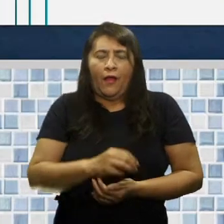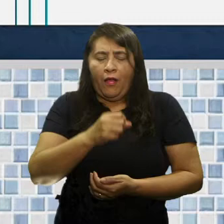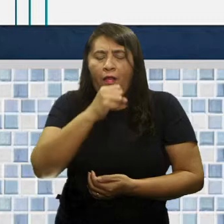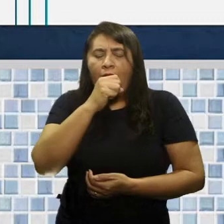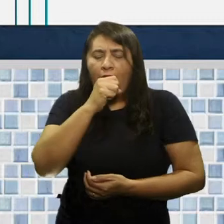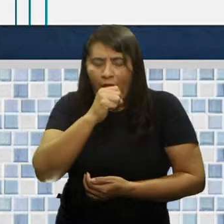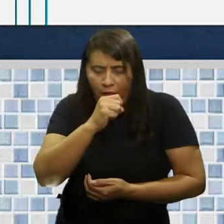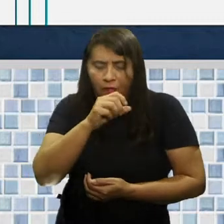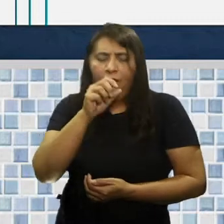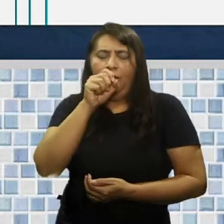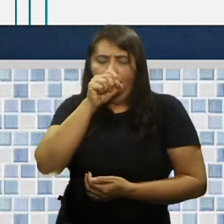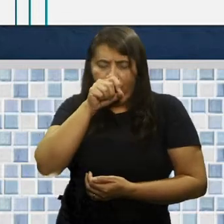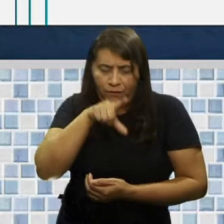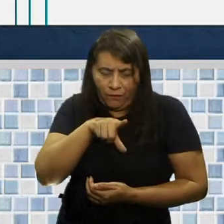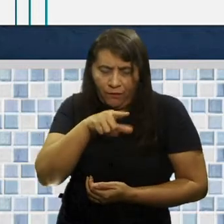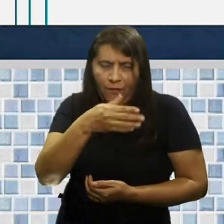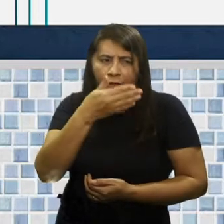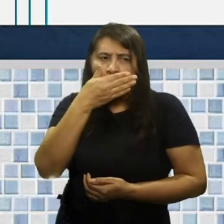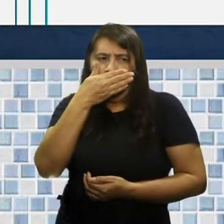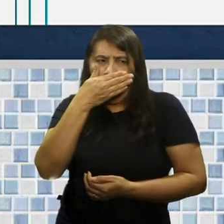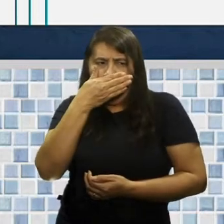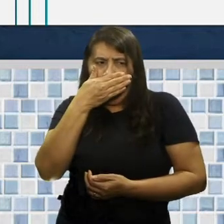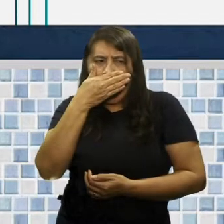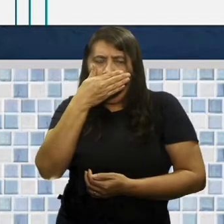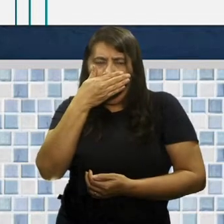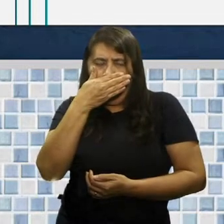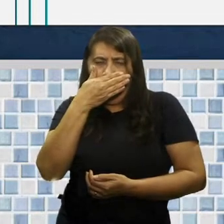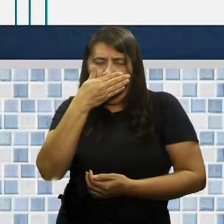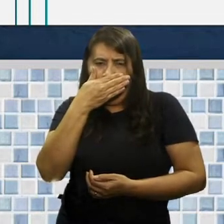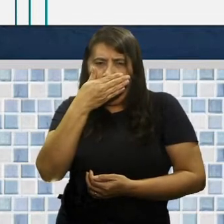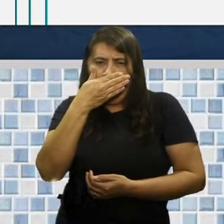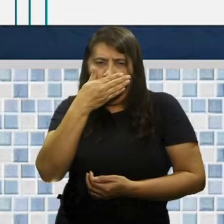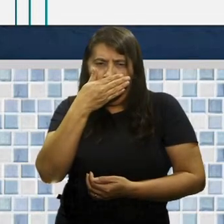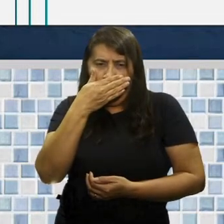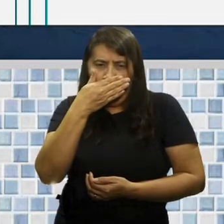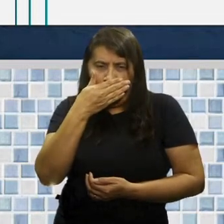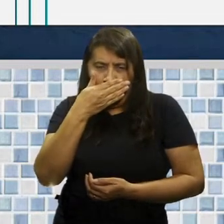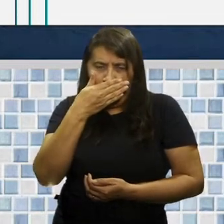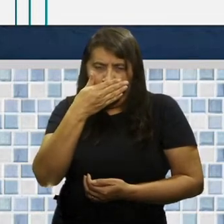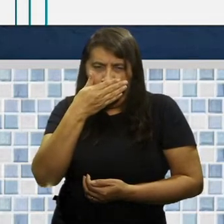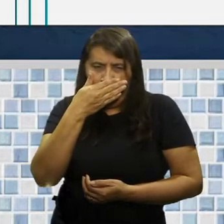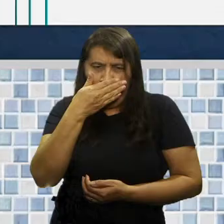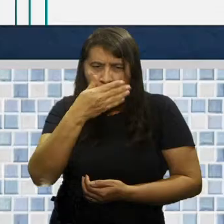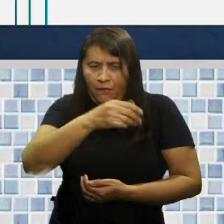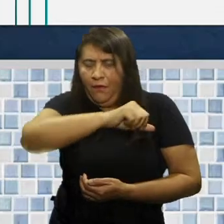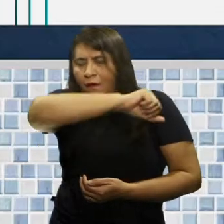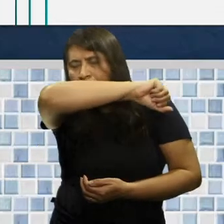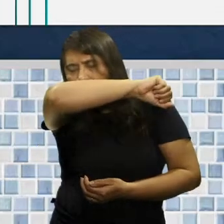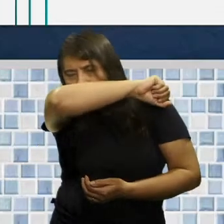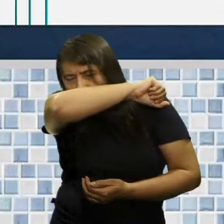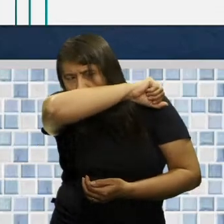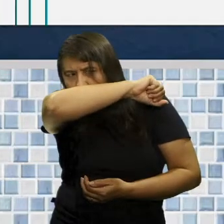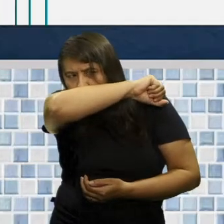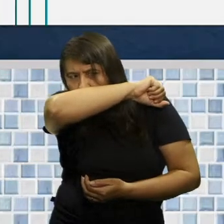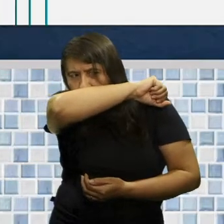tossir ou você espirrar, você cobre seu rosto com o lencinho, ou então com o